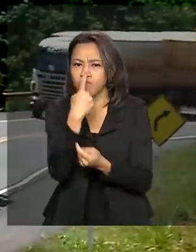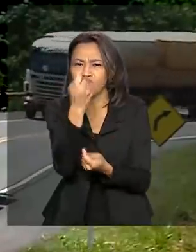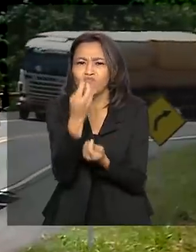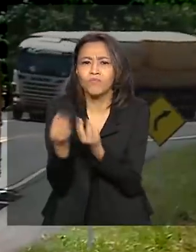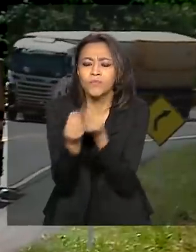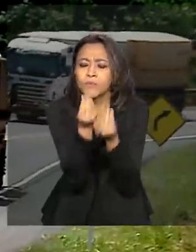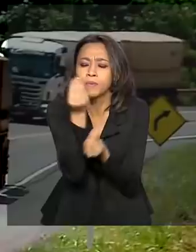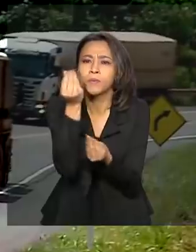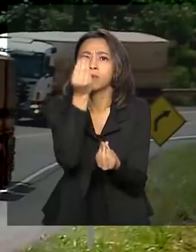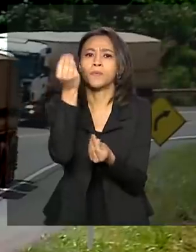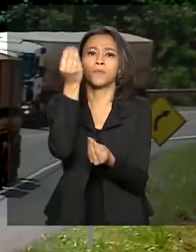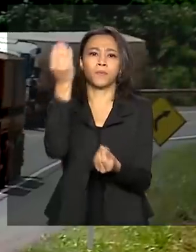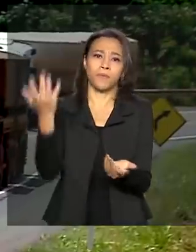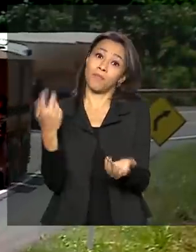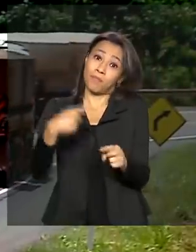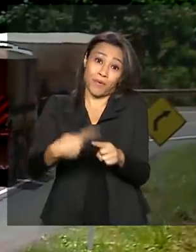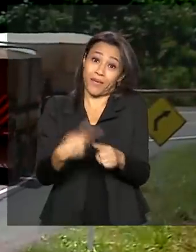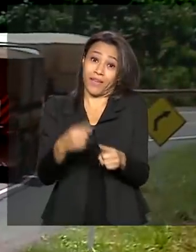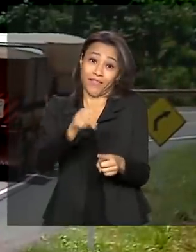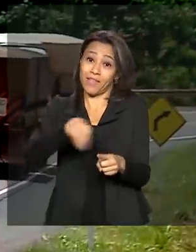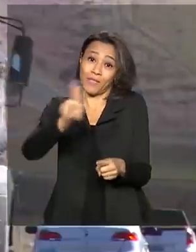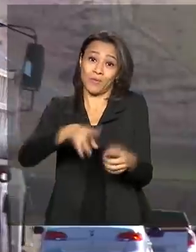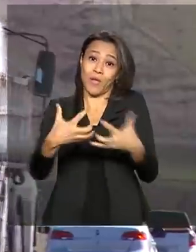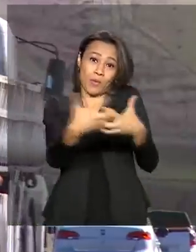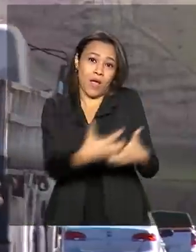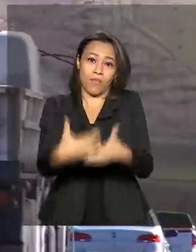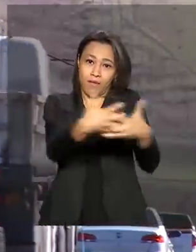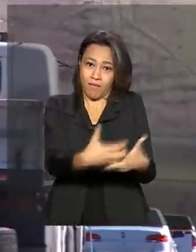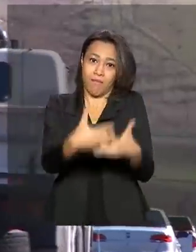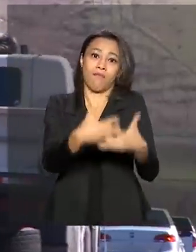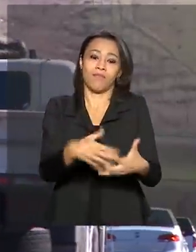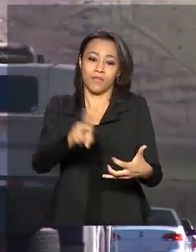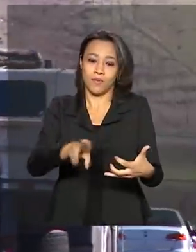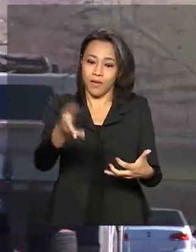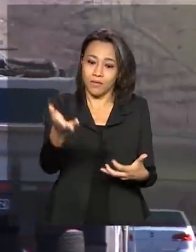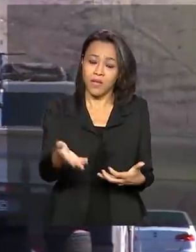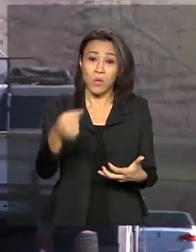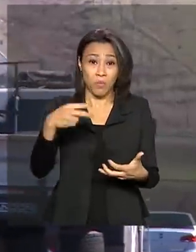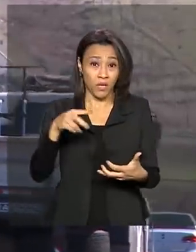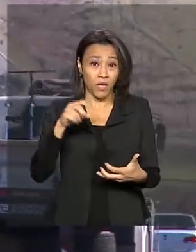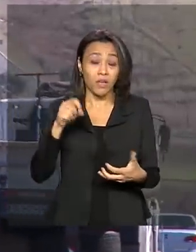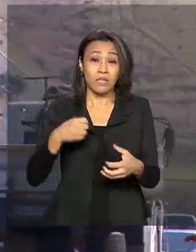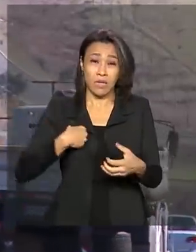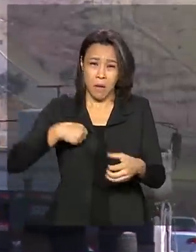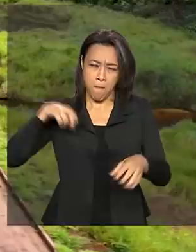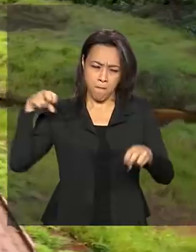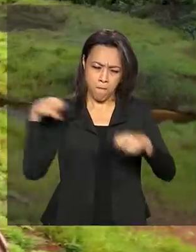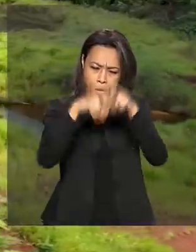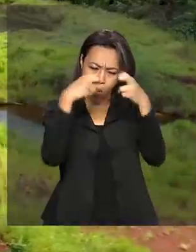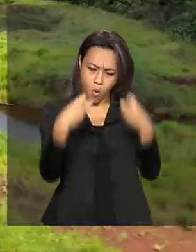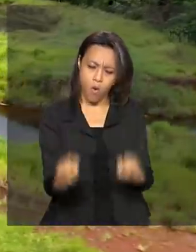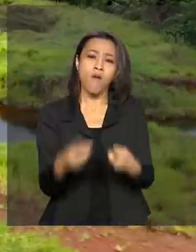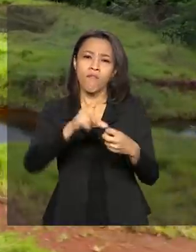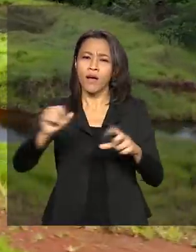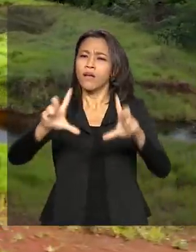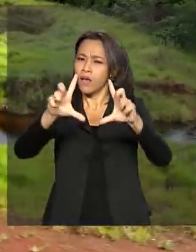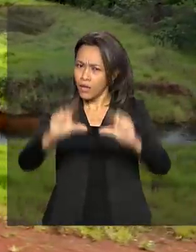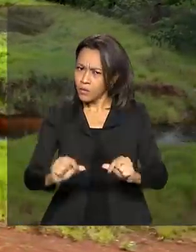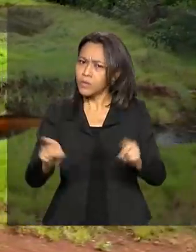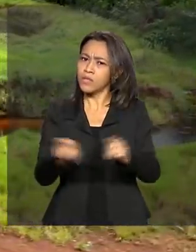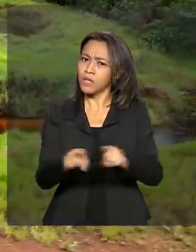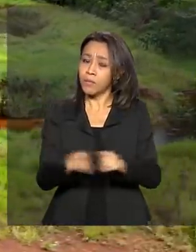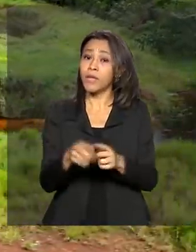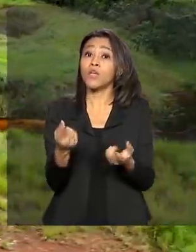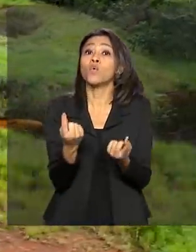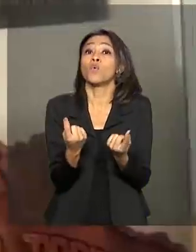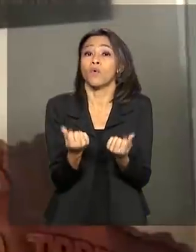transporte deixa de ser feito por caminhões nas estradas. O número de acidentes nas rodovias também deve cair, assim como os custos para